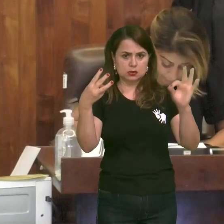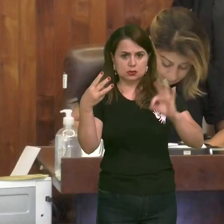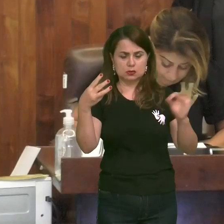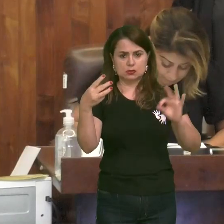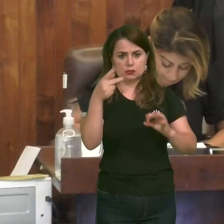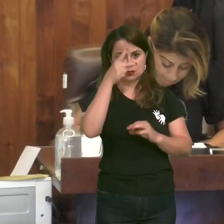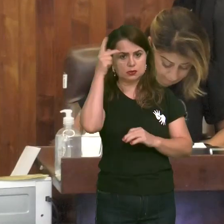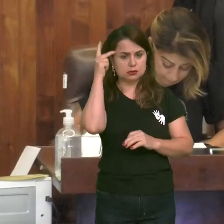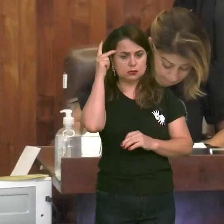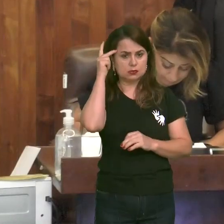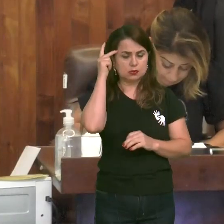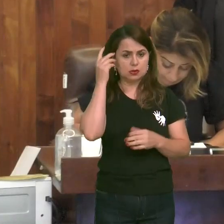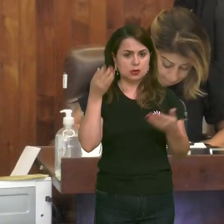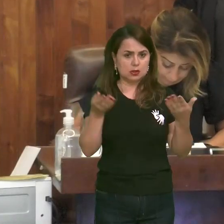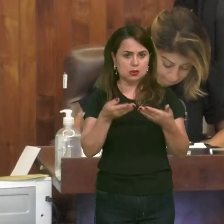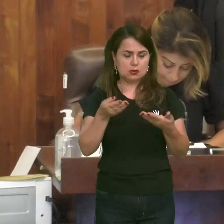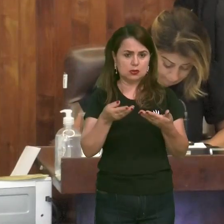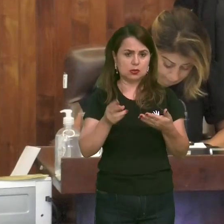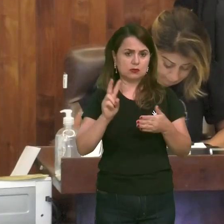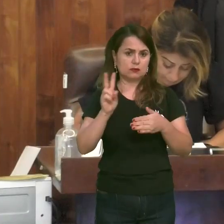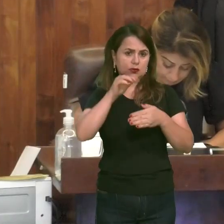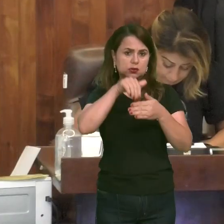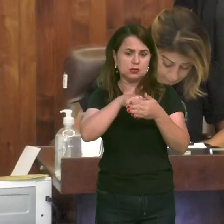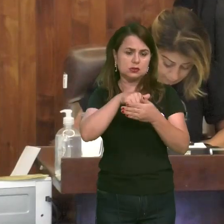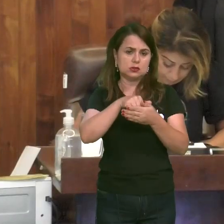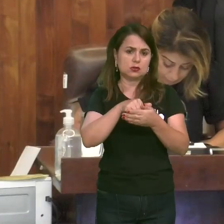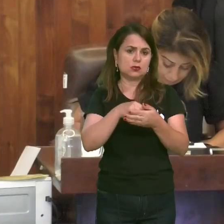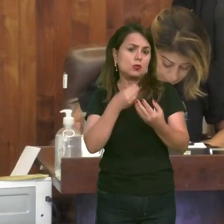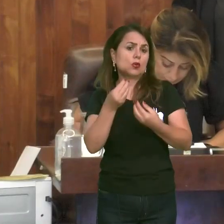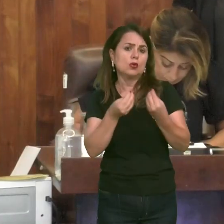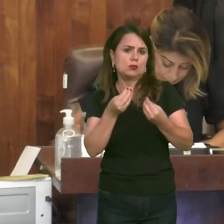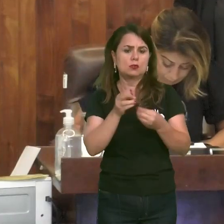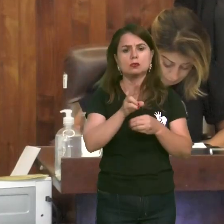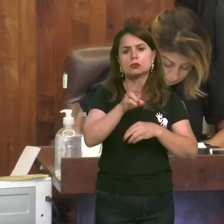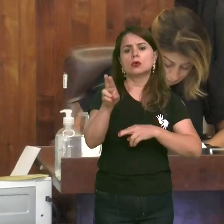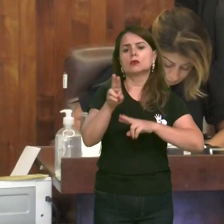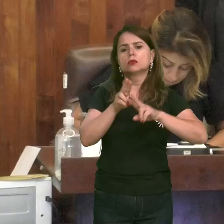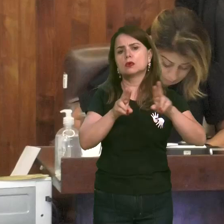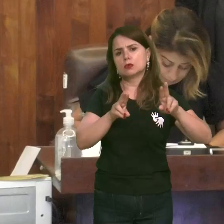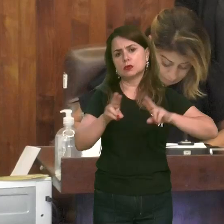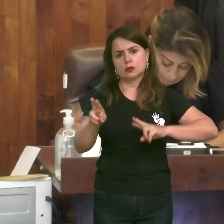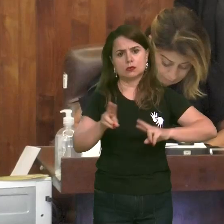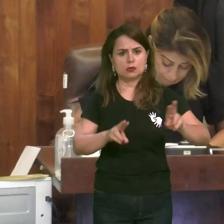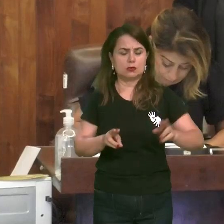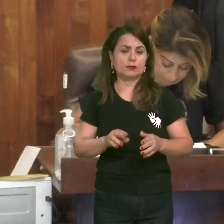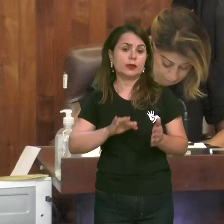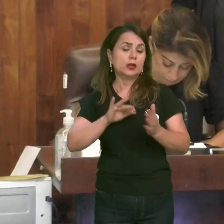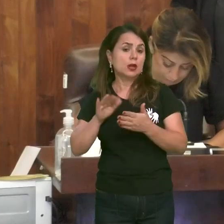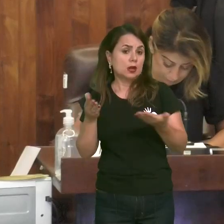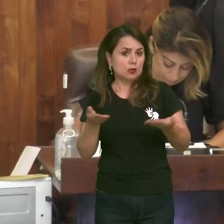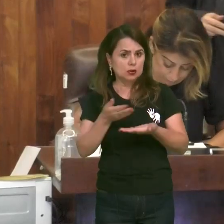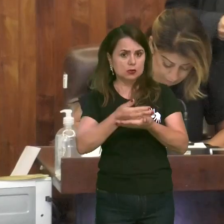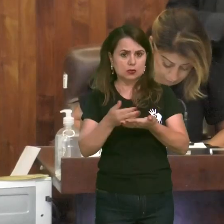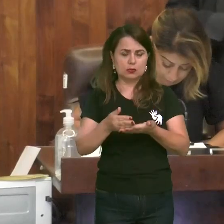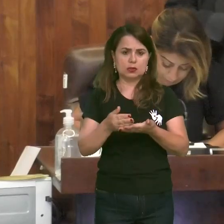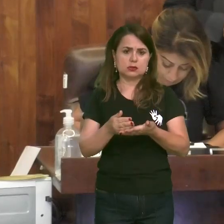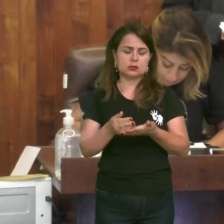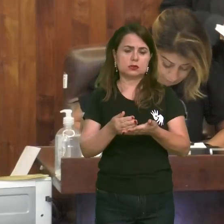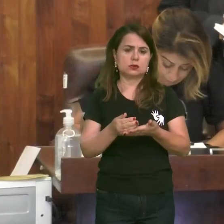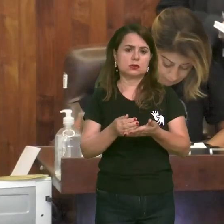será nominal as emendas também serão voltadas por maioria qualificada passemos a votação